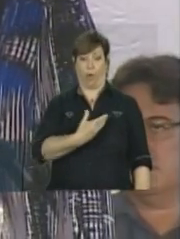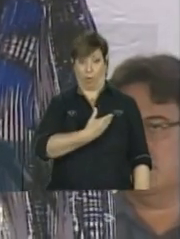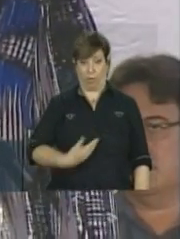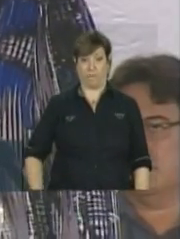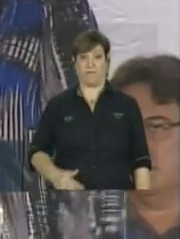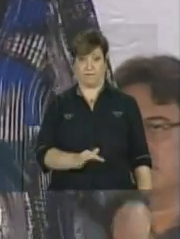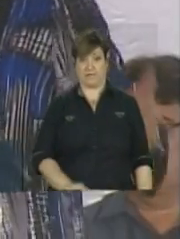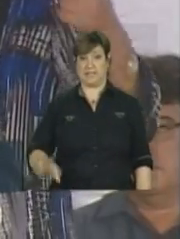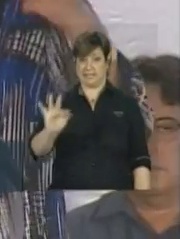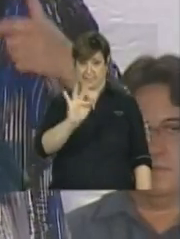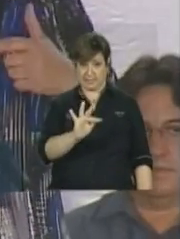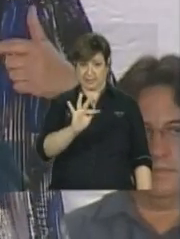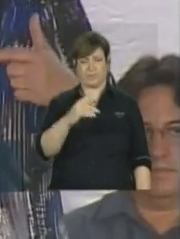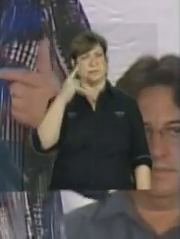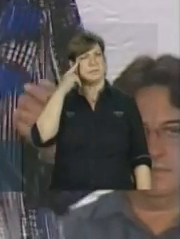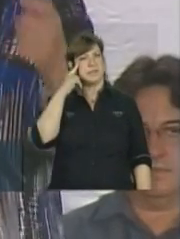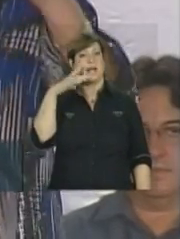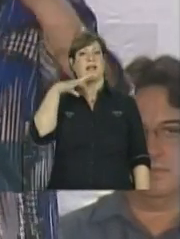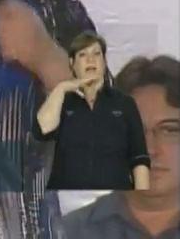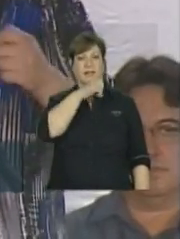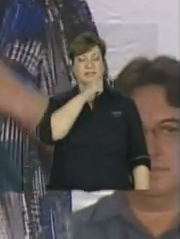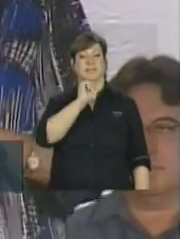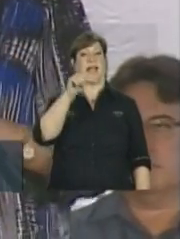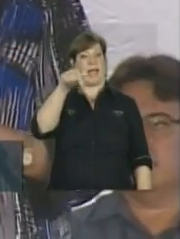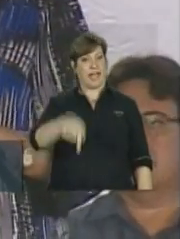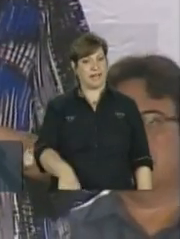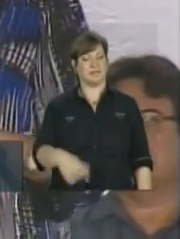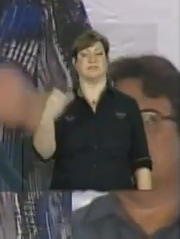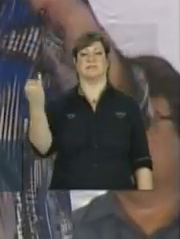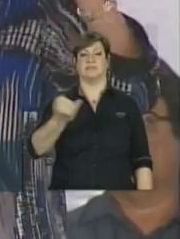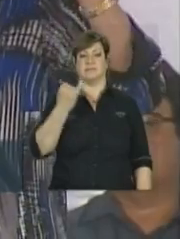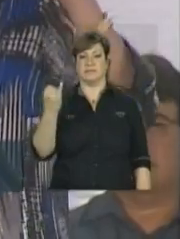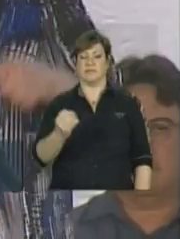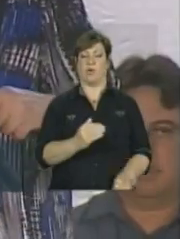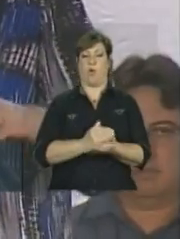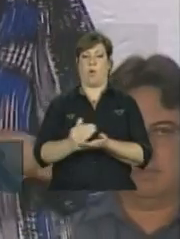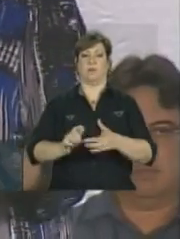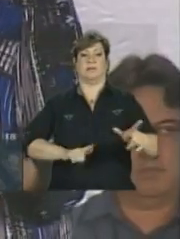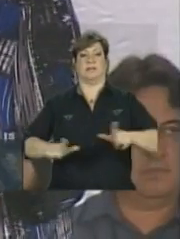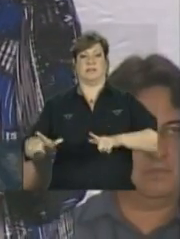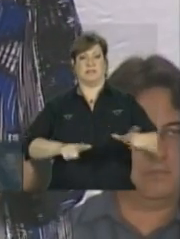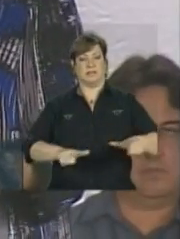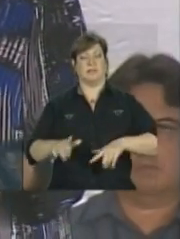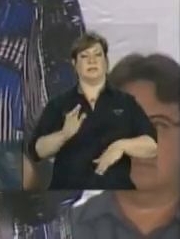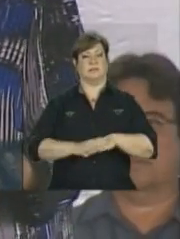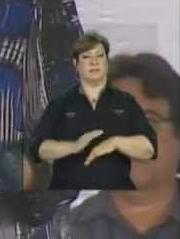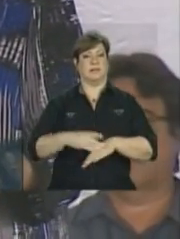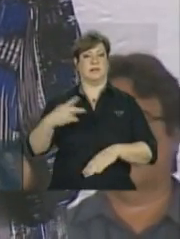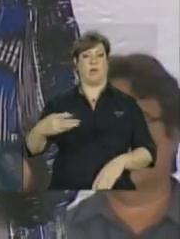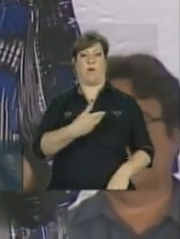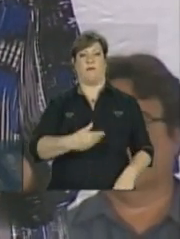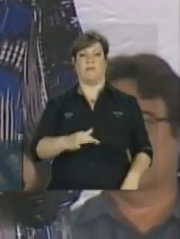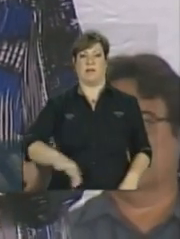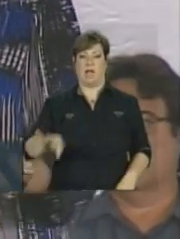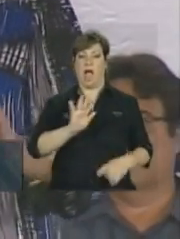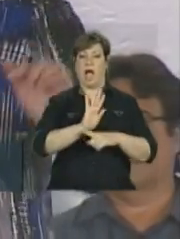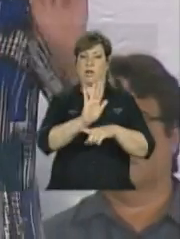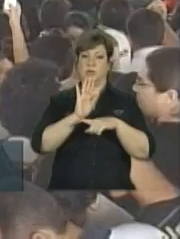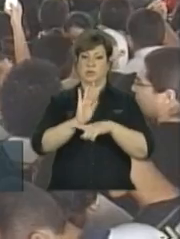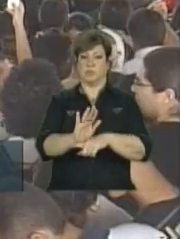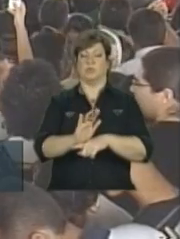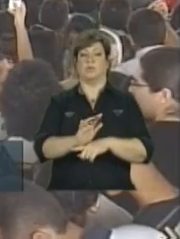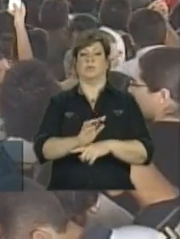federal acha que essa é uma iniciativa que cabe a ele ajudar os governos